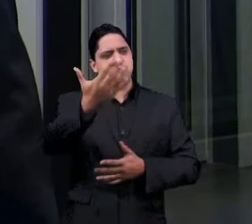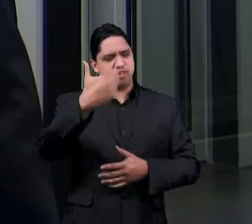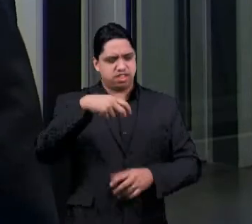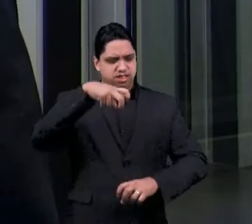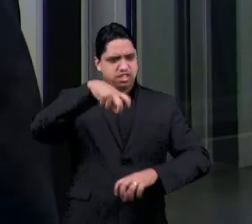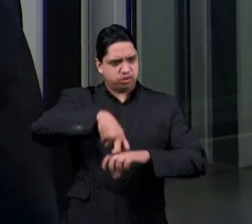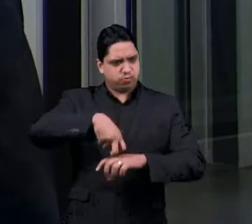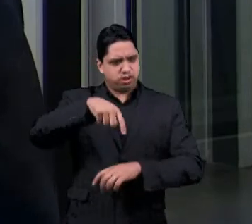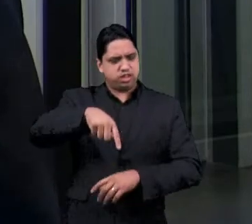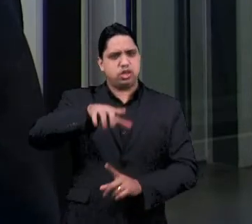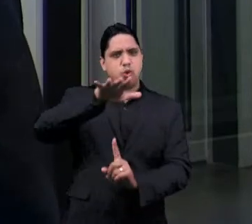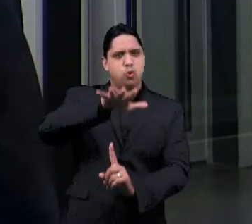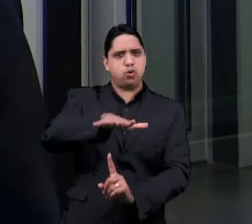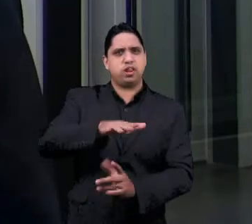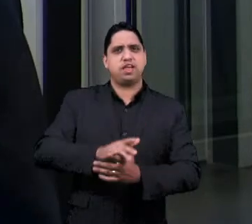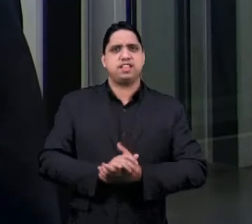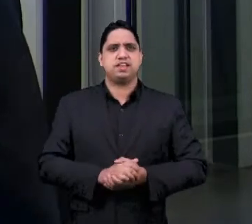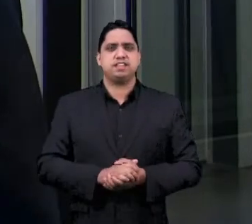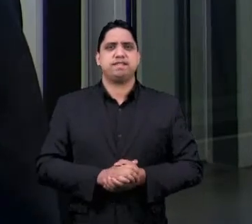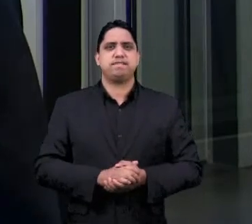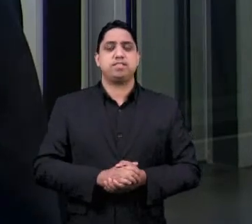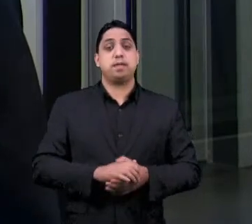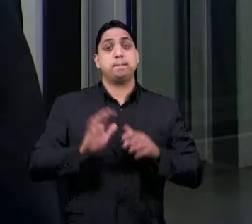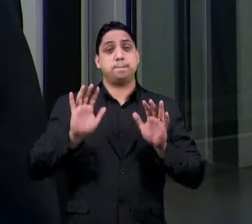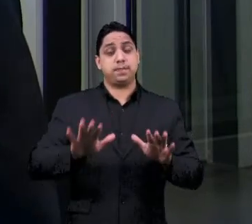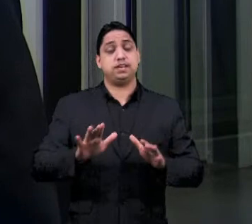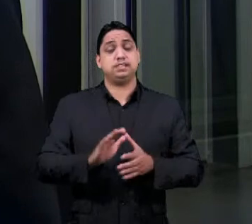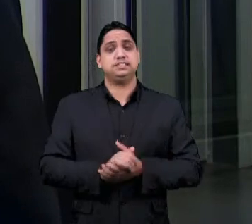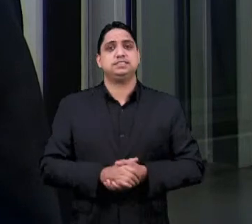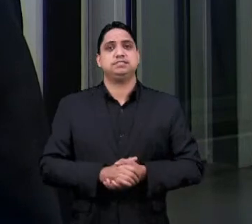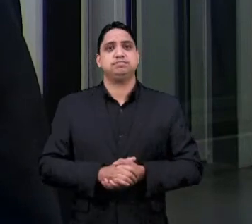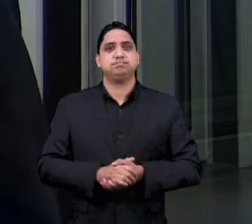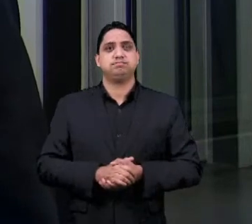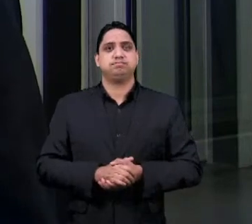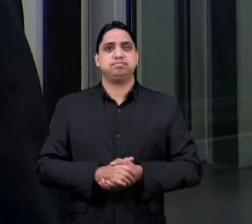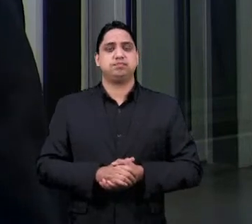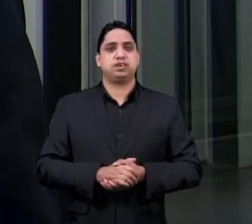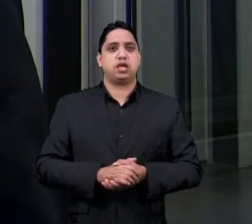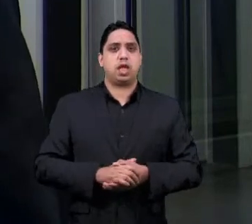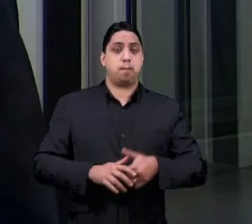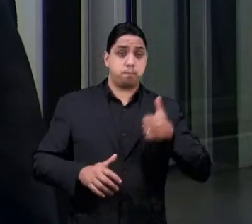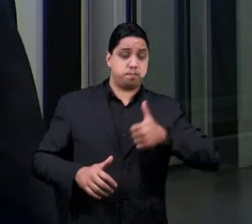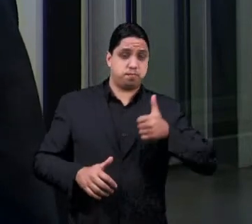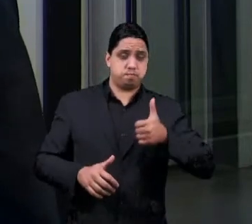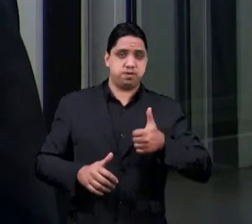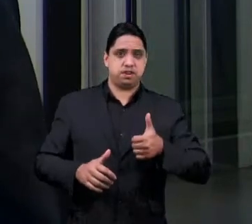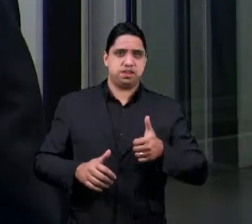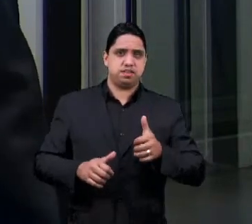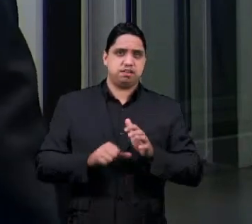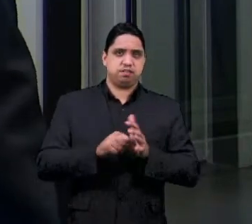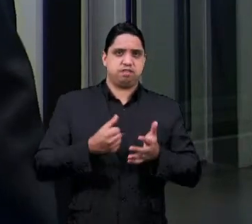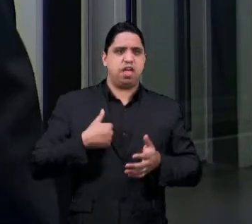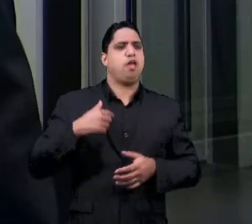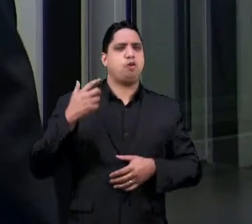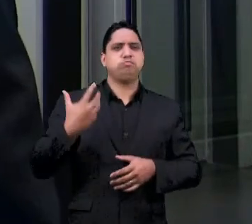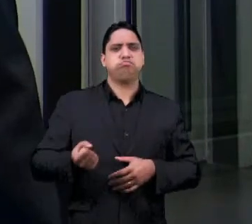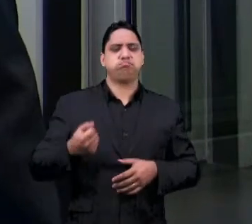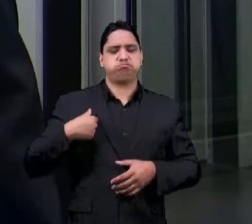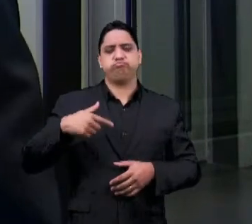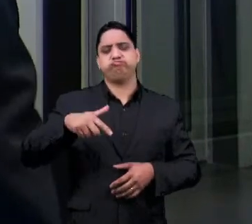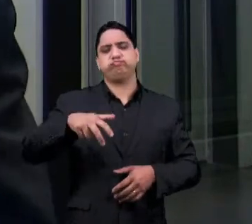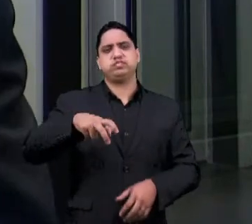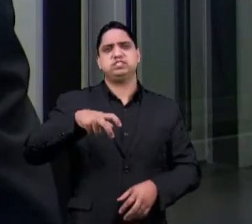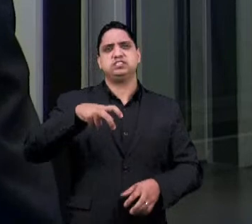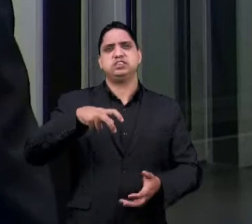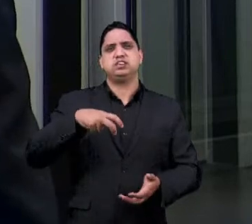né? Só que no primeiro apelo, depois que eu tive a experiência, eu fui lá,